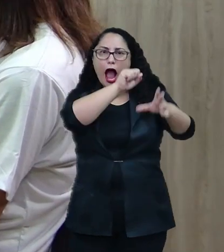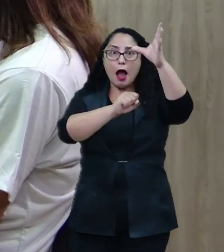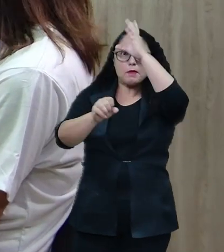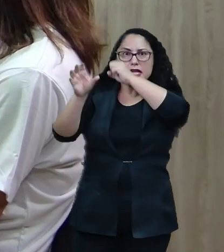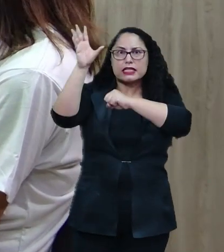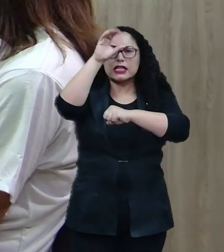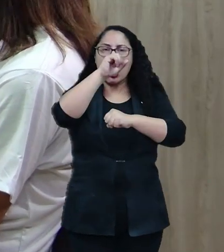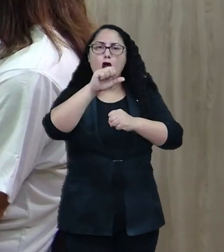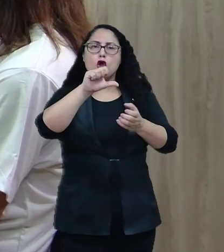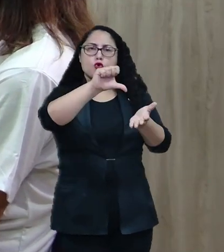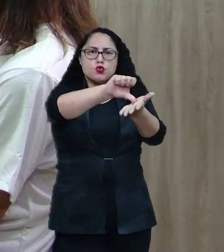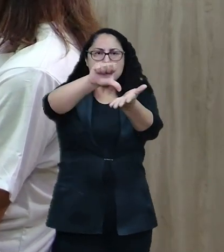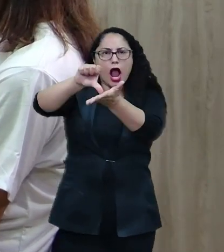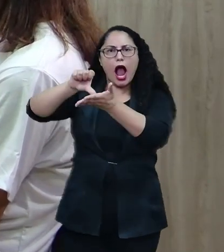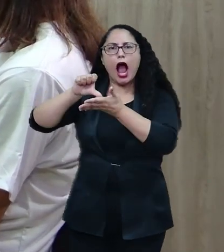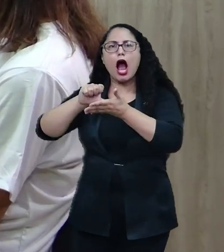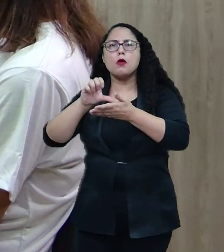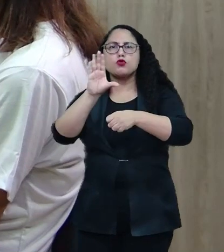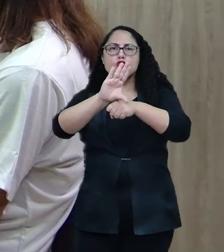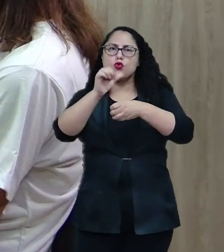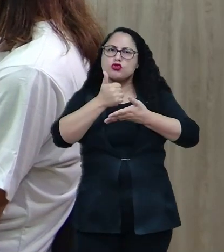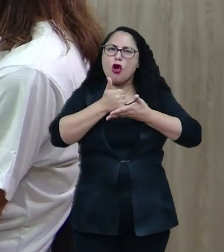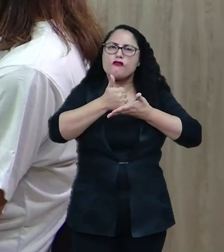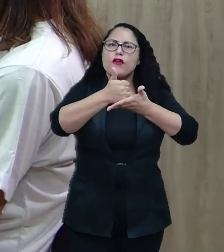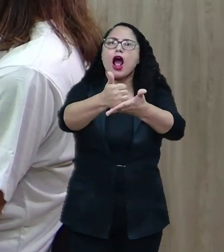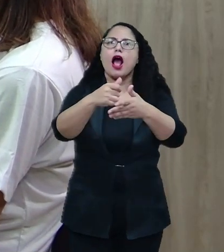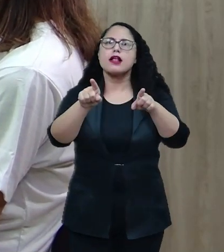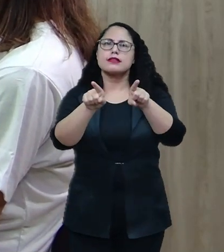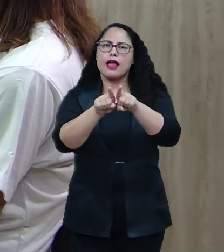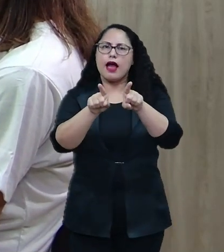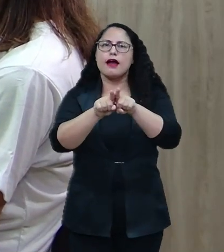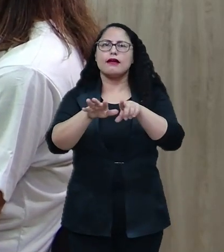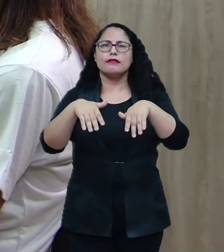que o campus, que o curso de vocês tem a oferecer.